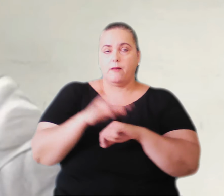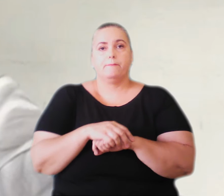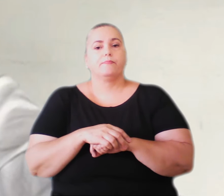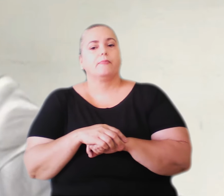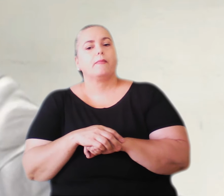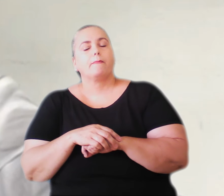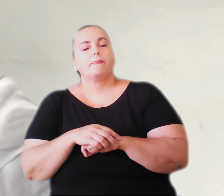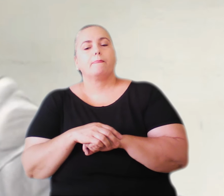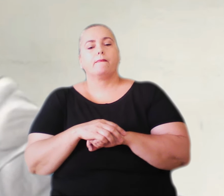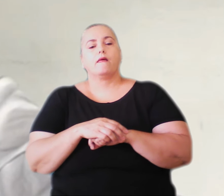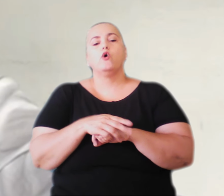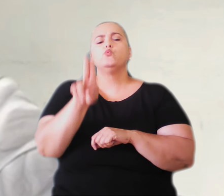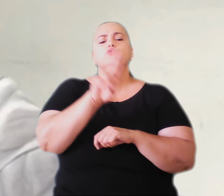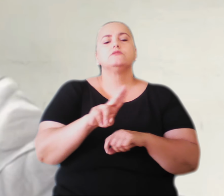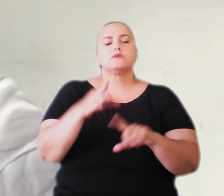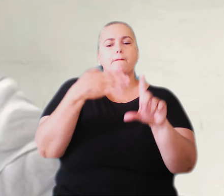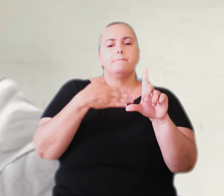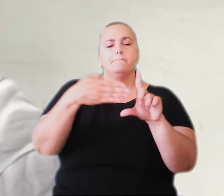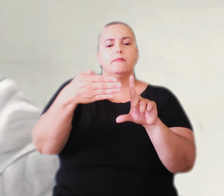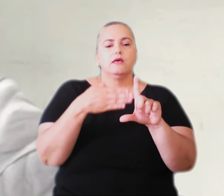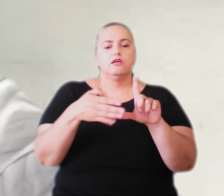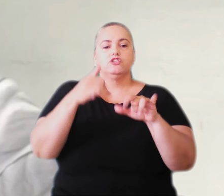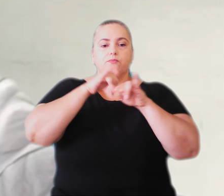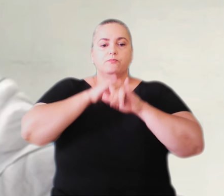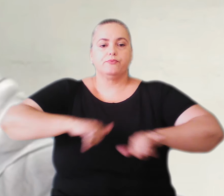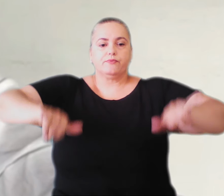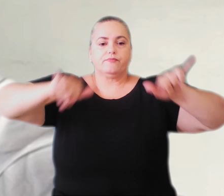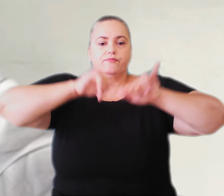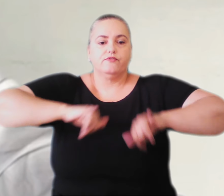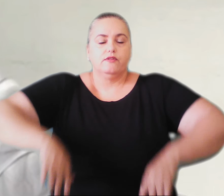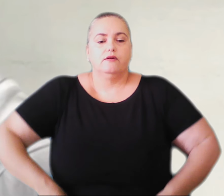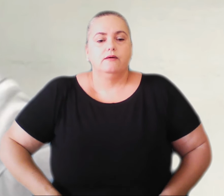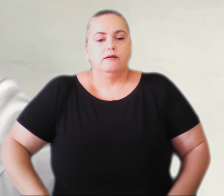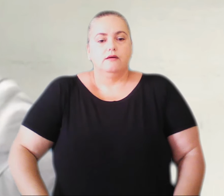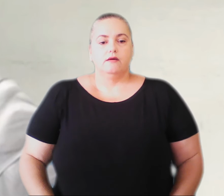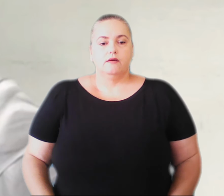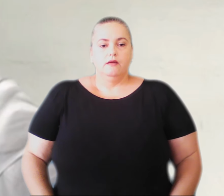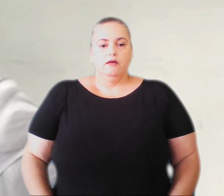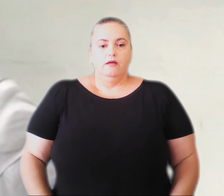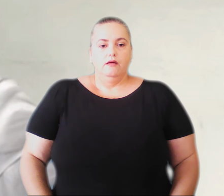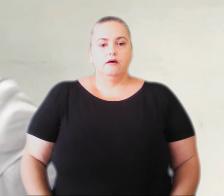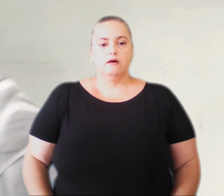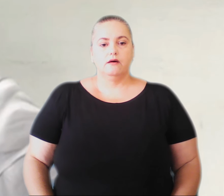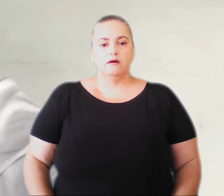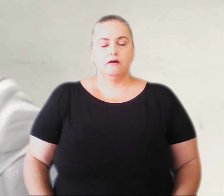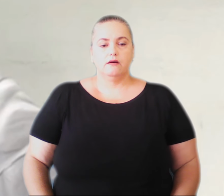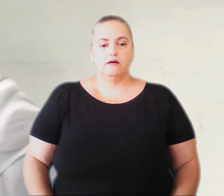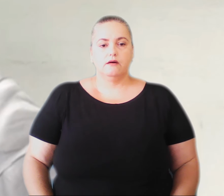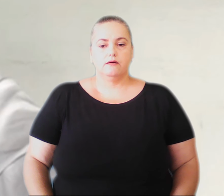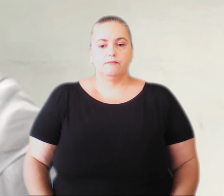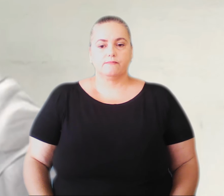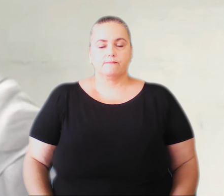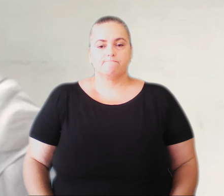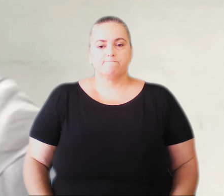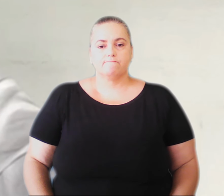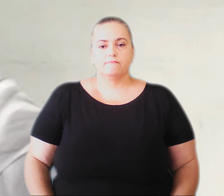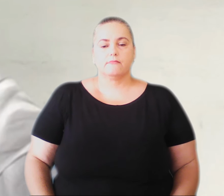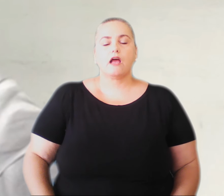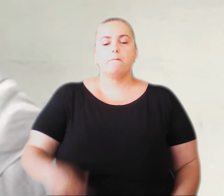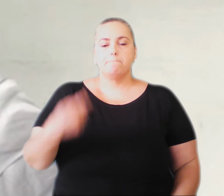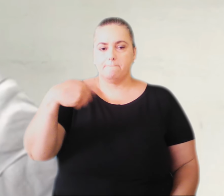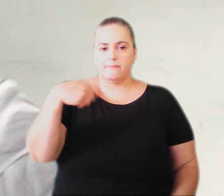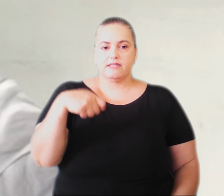A mídia, porque não, mas é louvado... a mídia te dá um retorno. É louvável pela parte dele, um respeito, né? E a gente